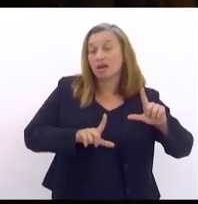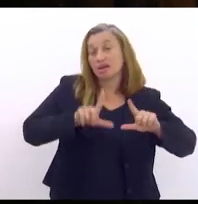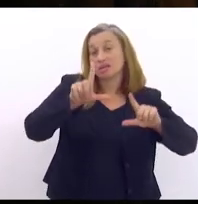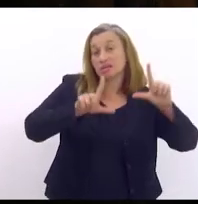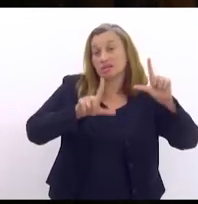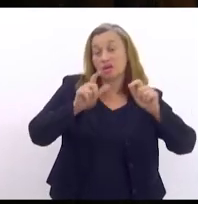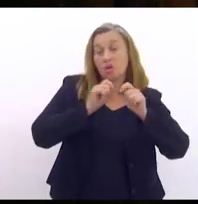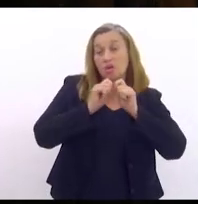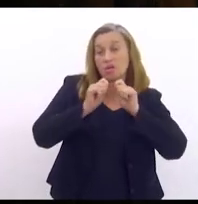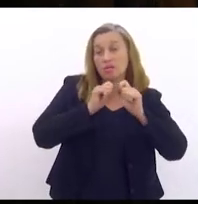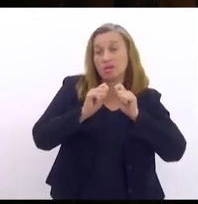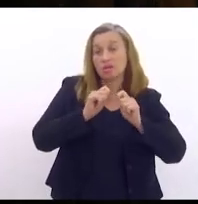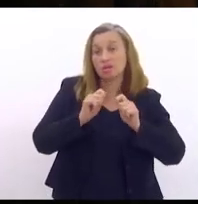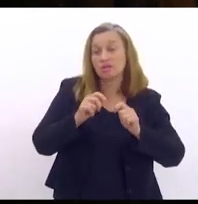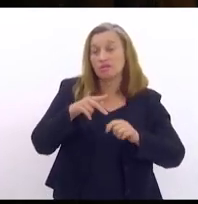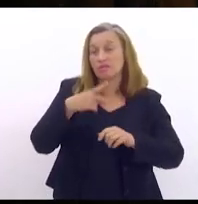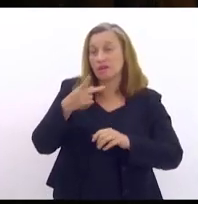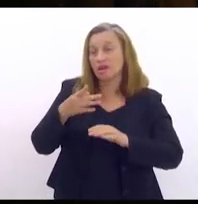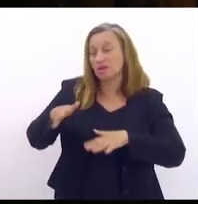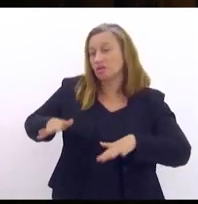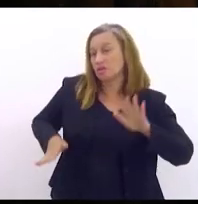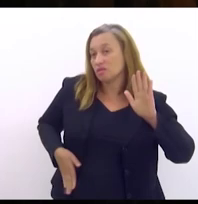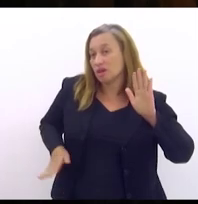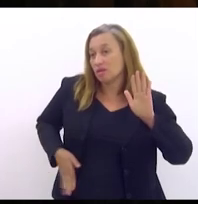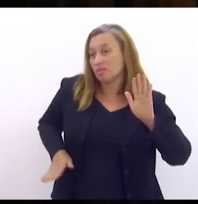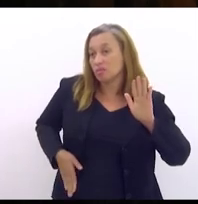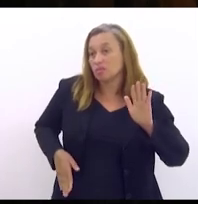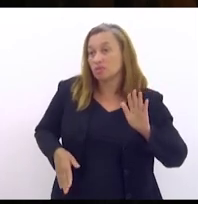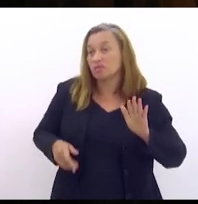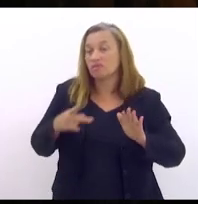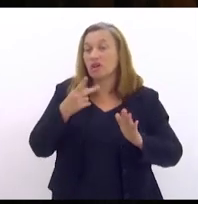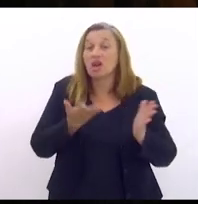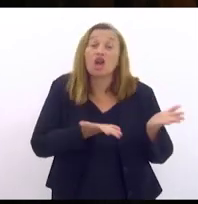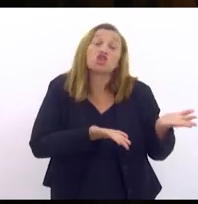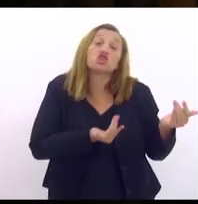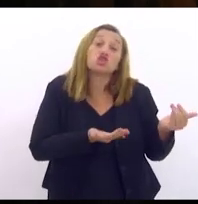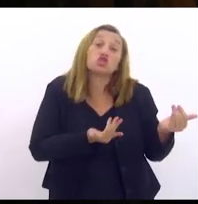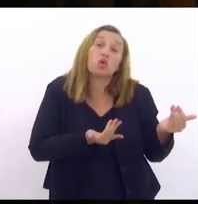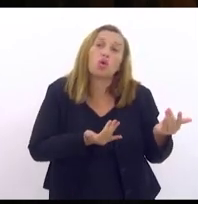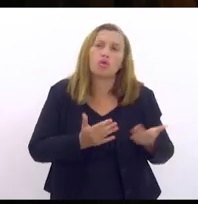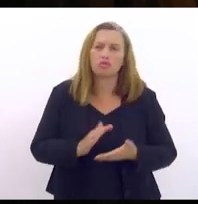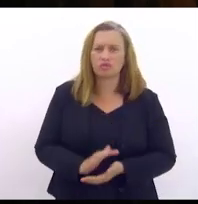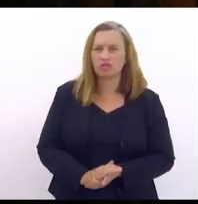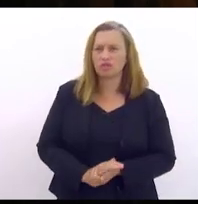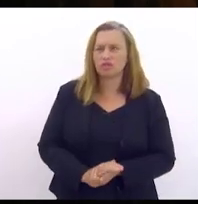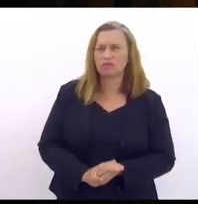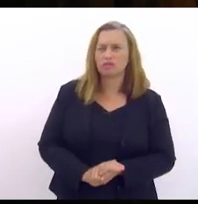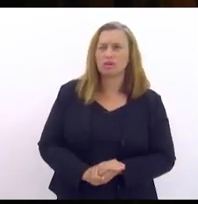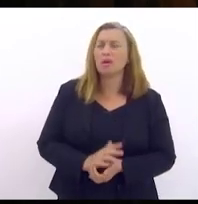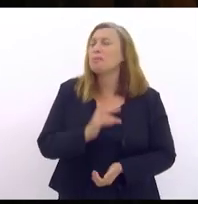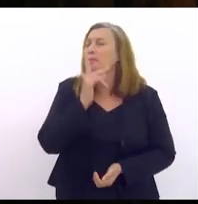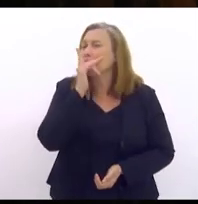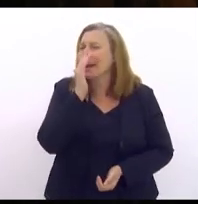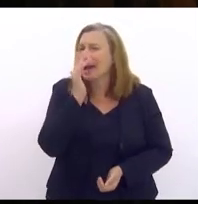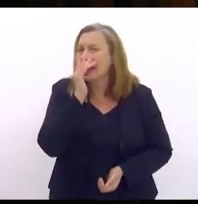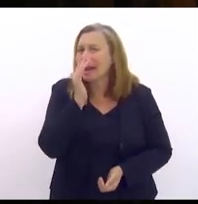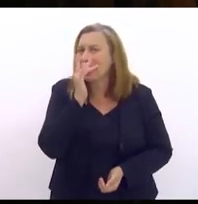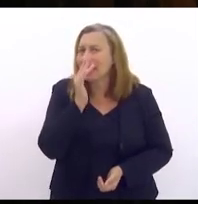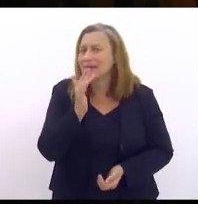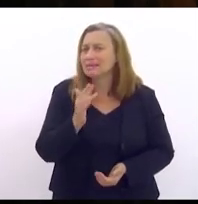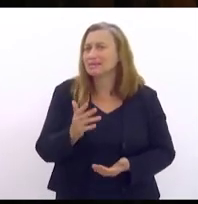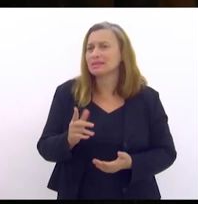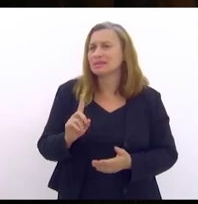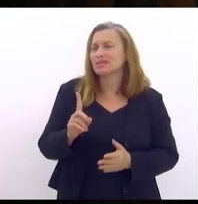aqueles vagabundos como os jovens, os suspeitos, desde quando alguém é